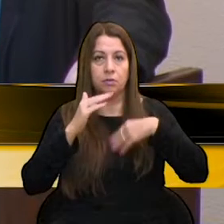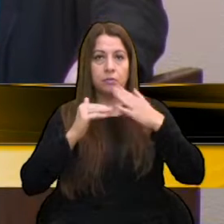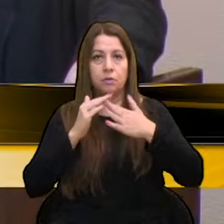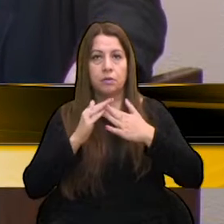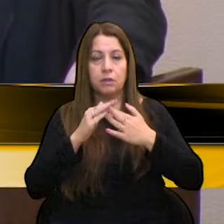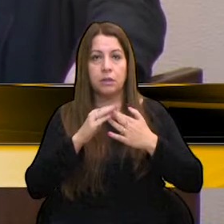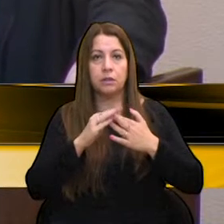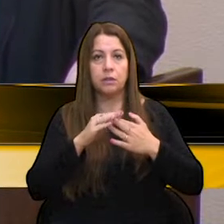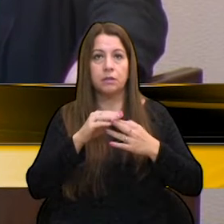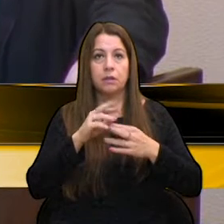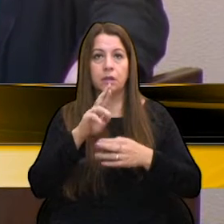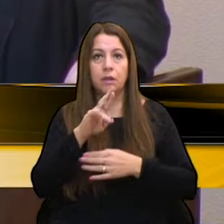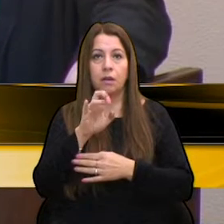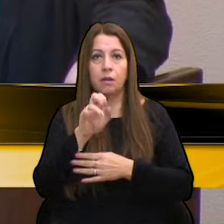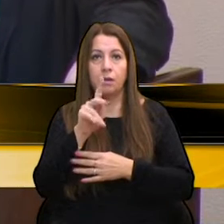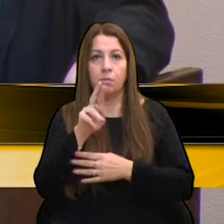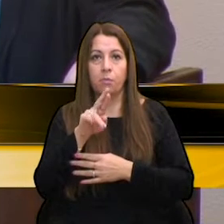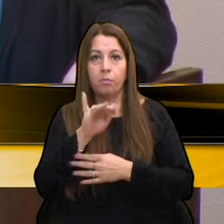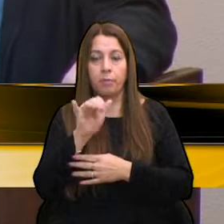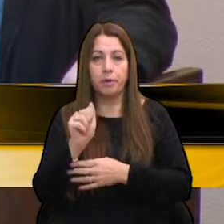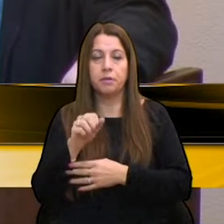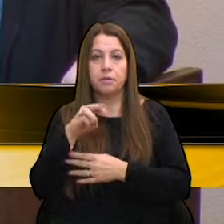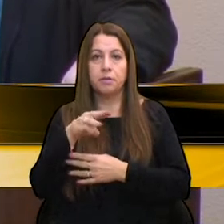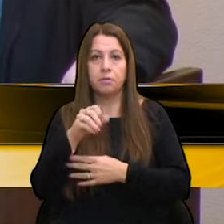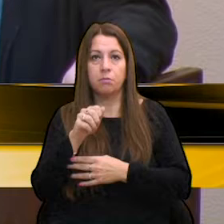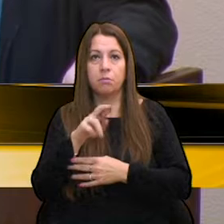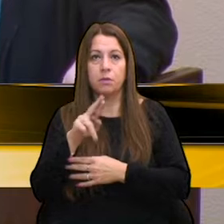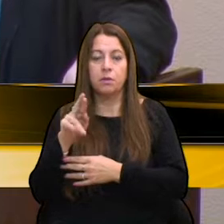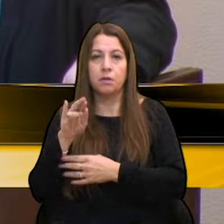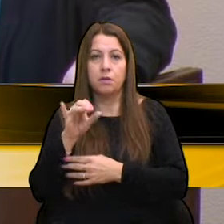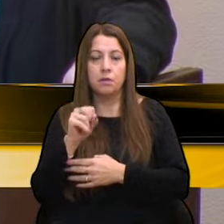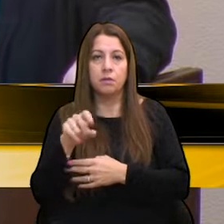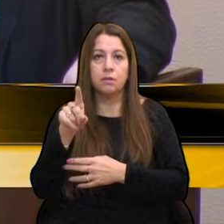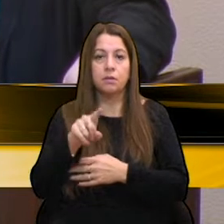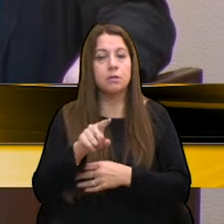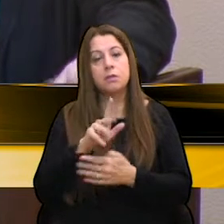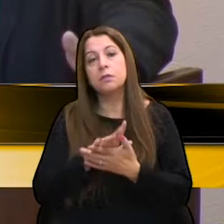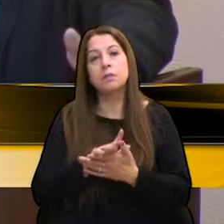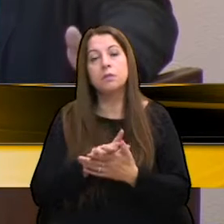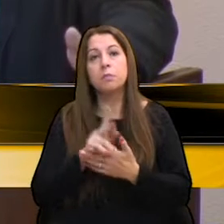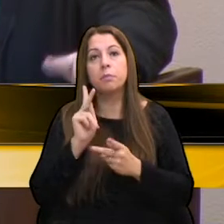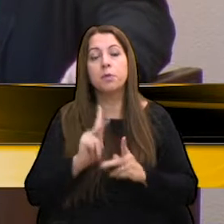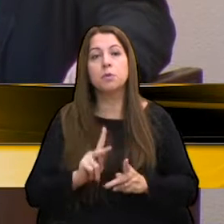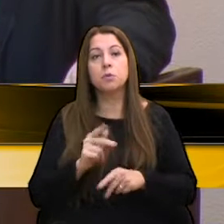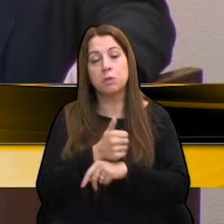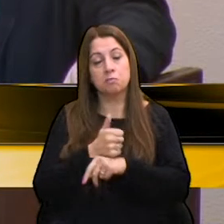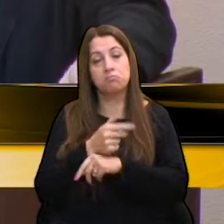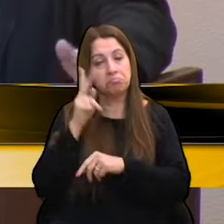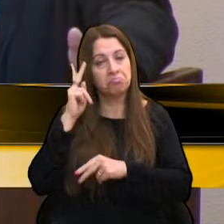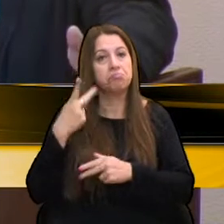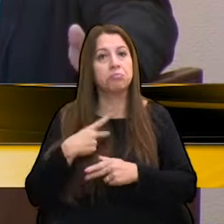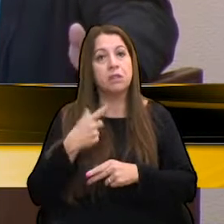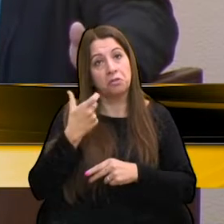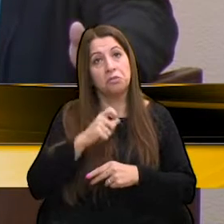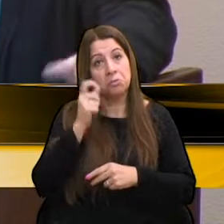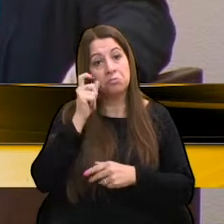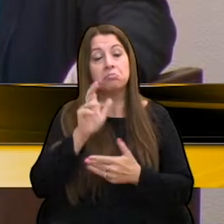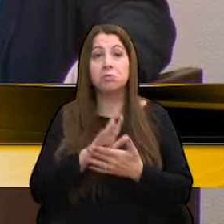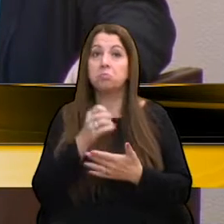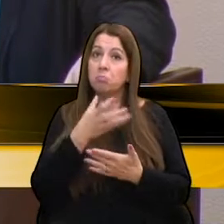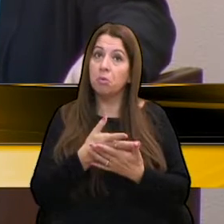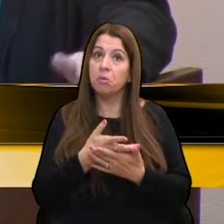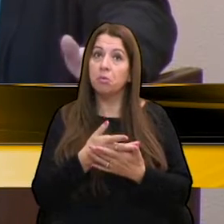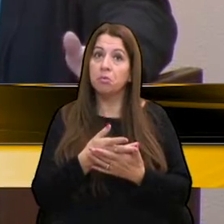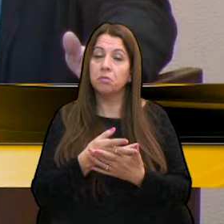da represa do Marrecas, profissional reconhecido. E nós achamos até interessante, pô, que